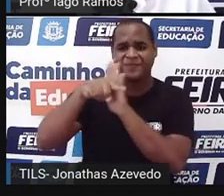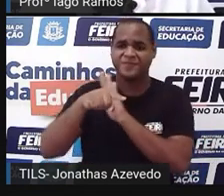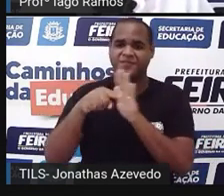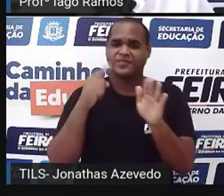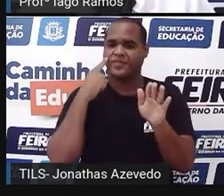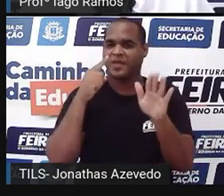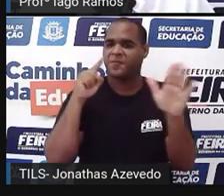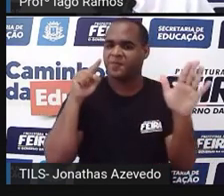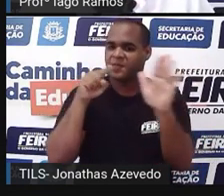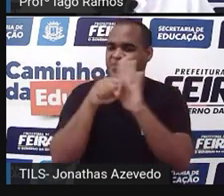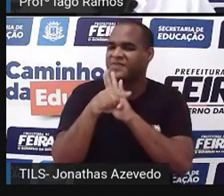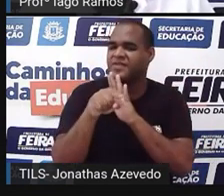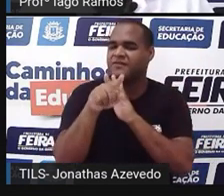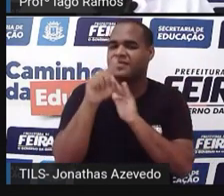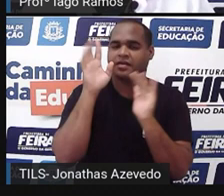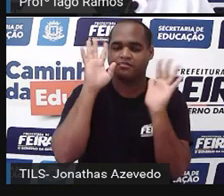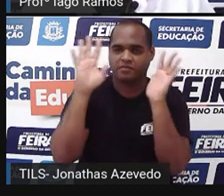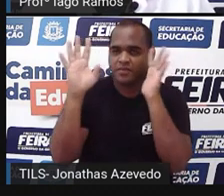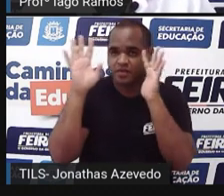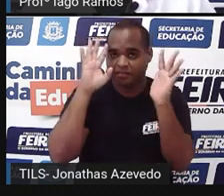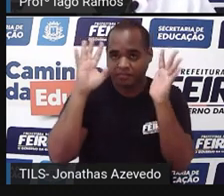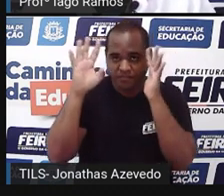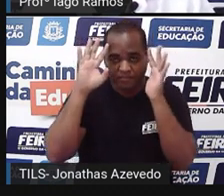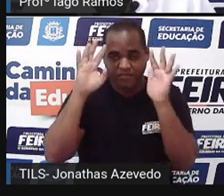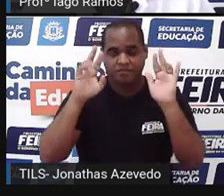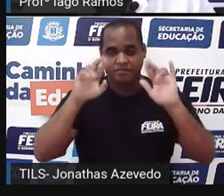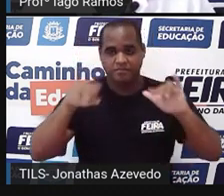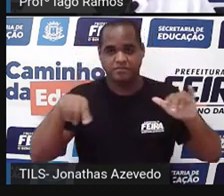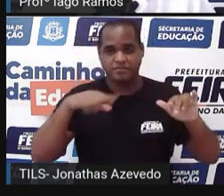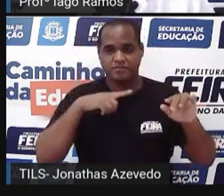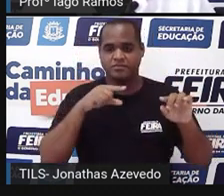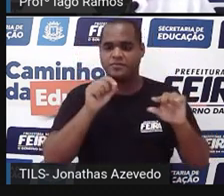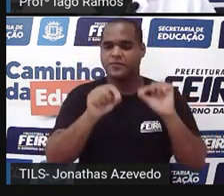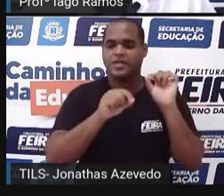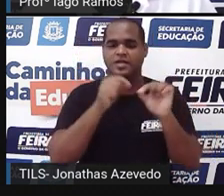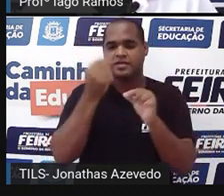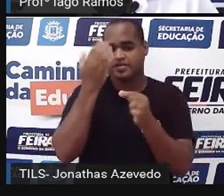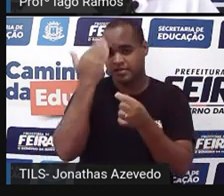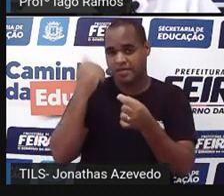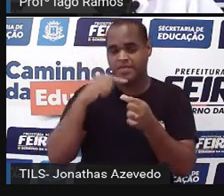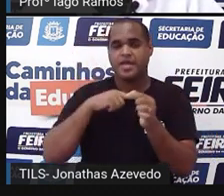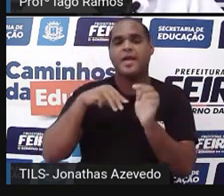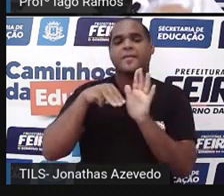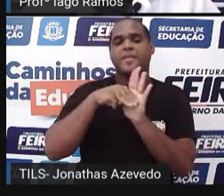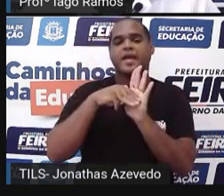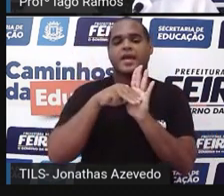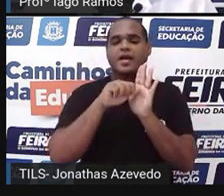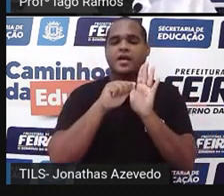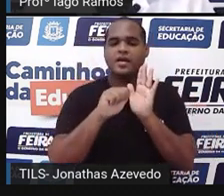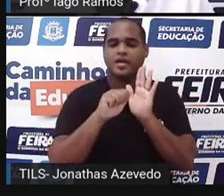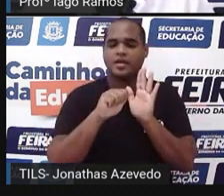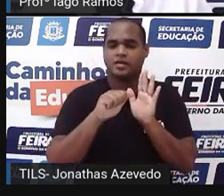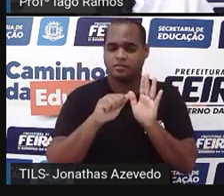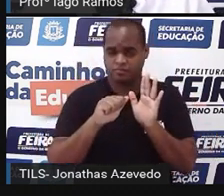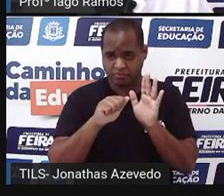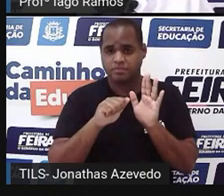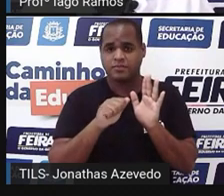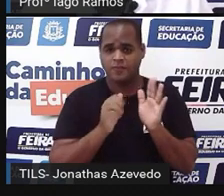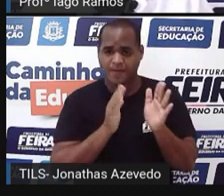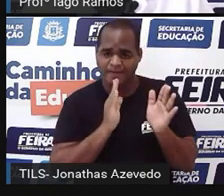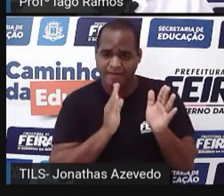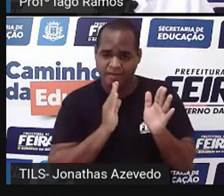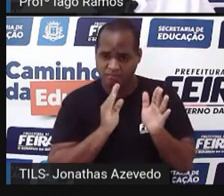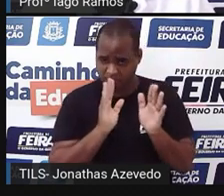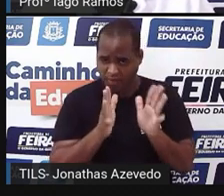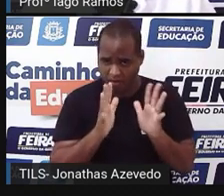já deixo essa pergunta para que você pense tá você sabe o que é média aritmética já